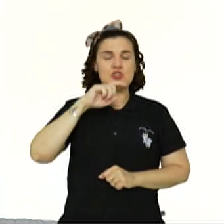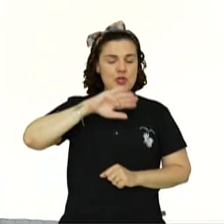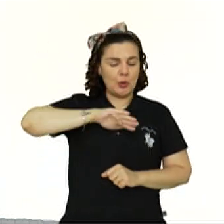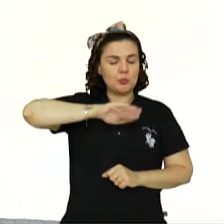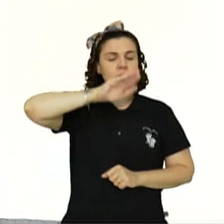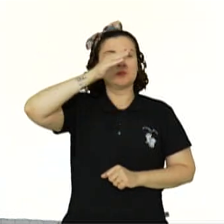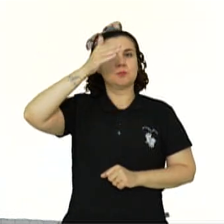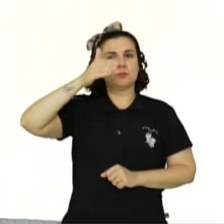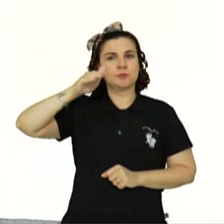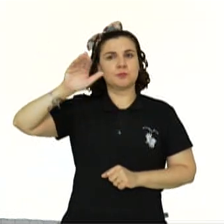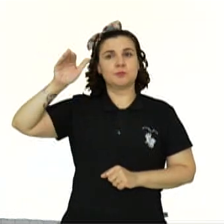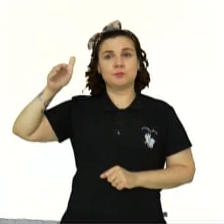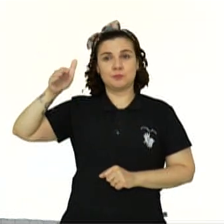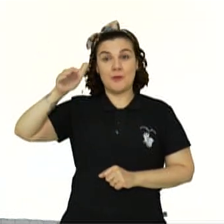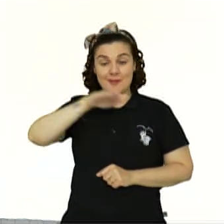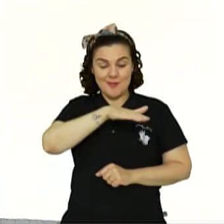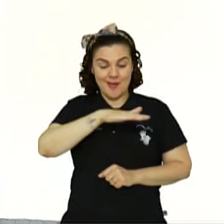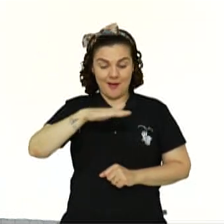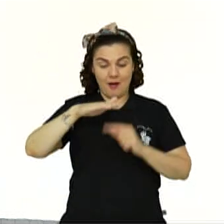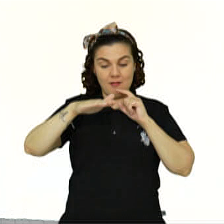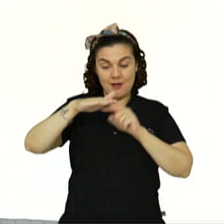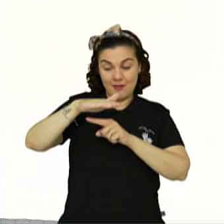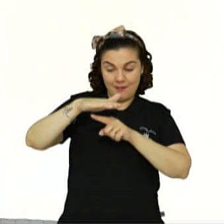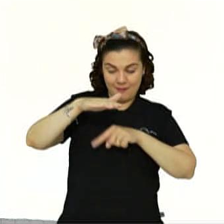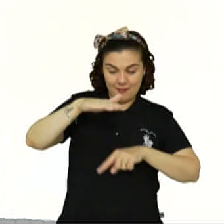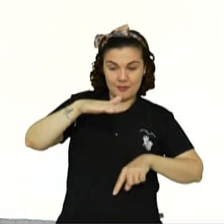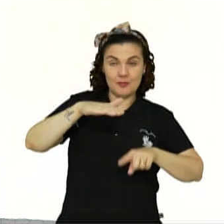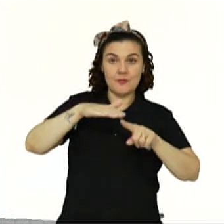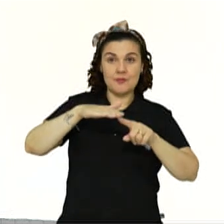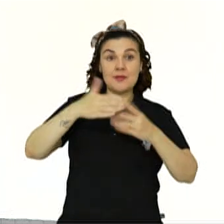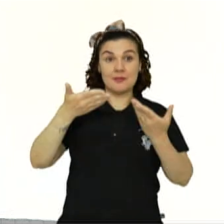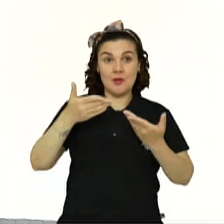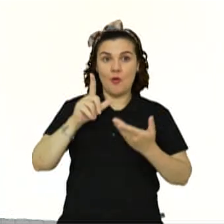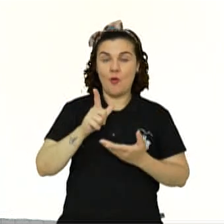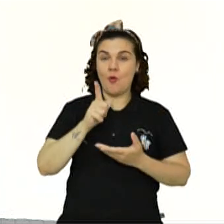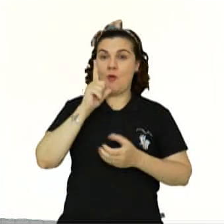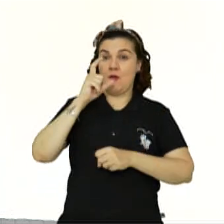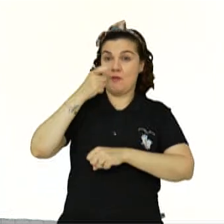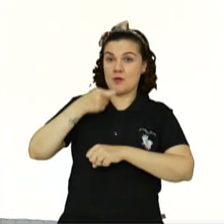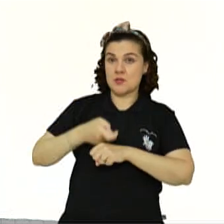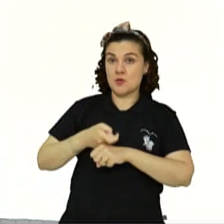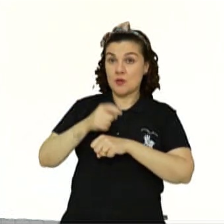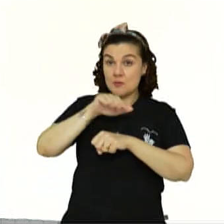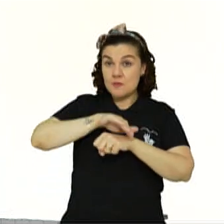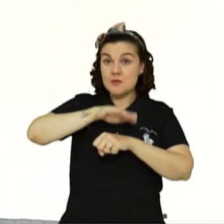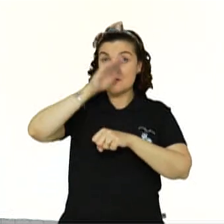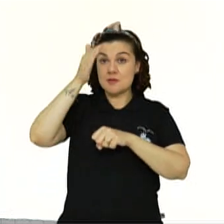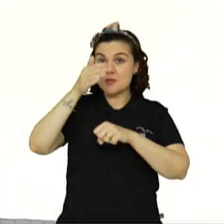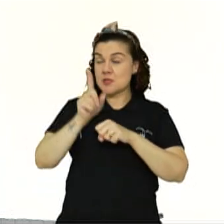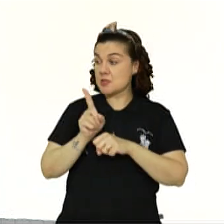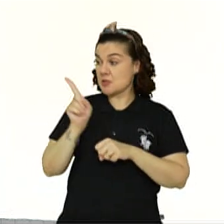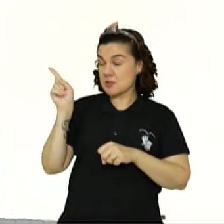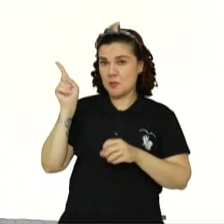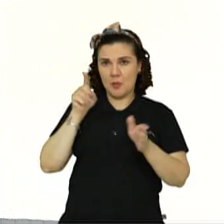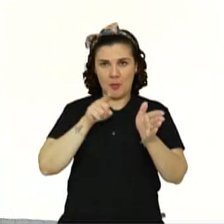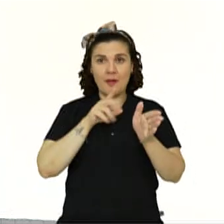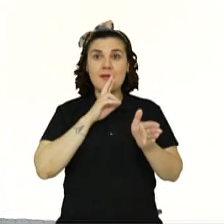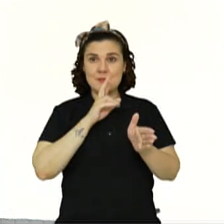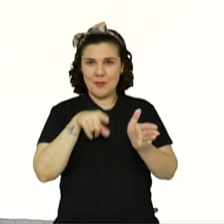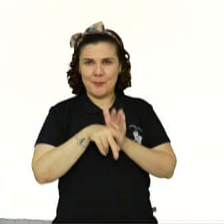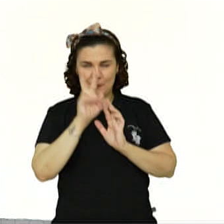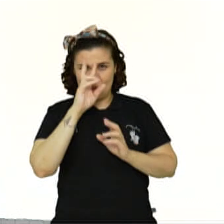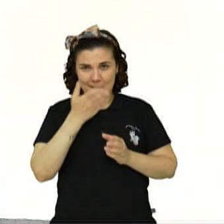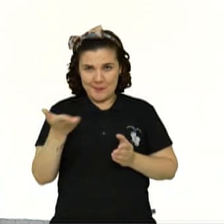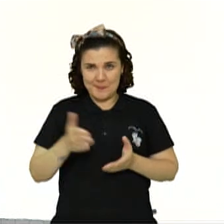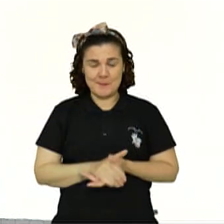conseguem observar aqui que é a água no estado sólido na superfície, mostrando aquilo que nós vimos aí na pergunta, a resposta da